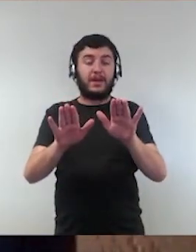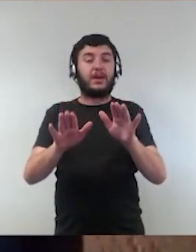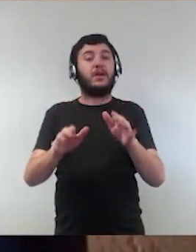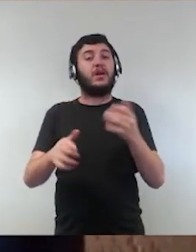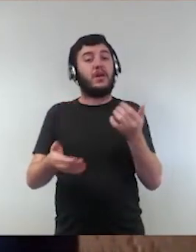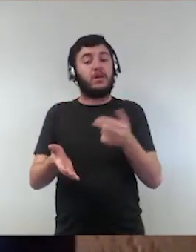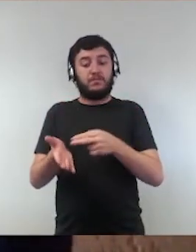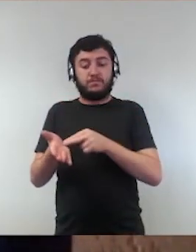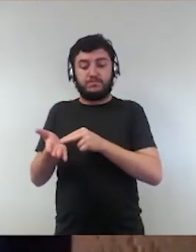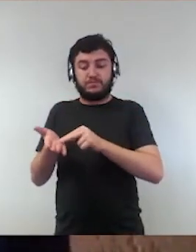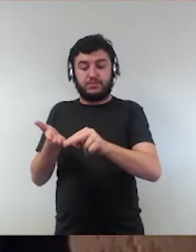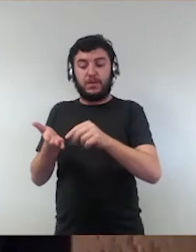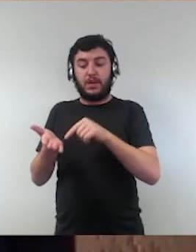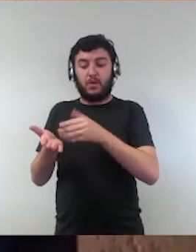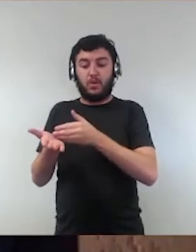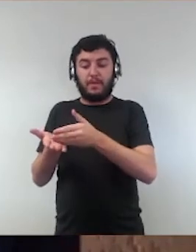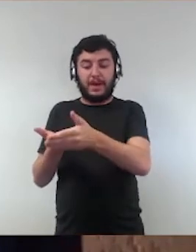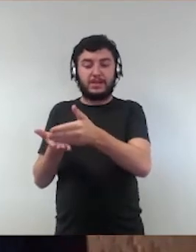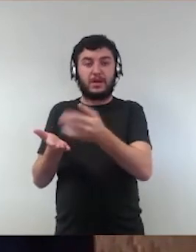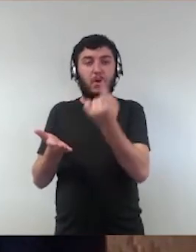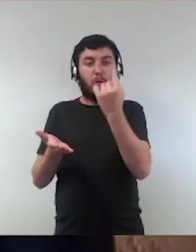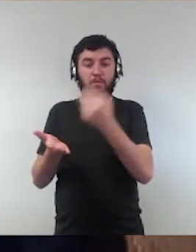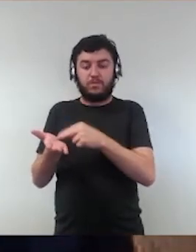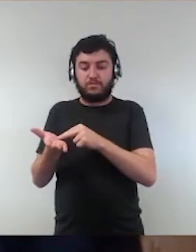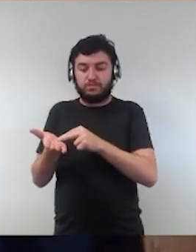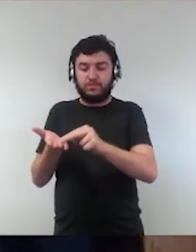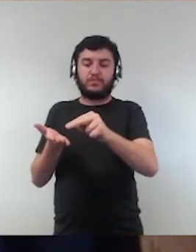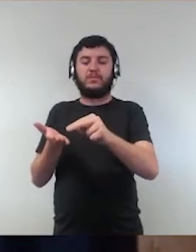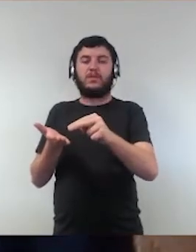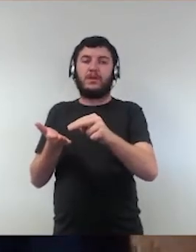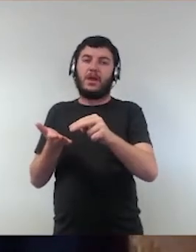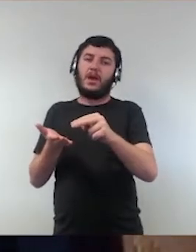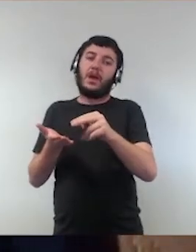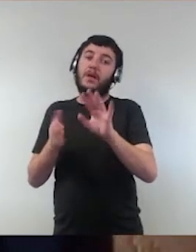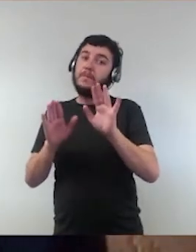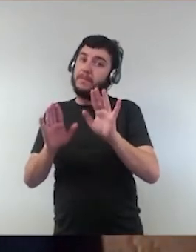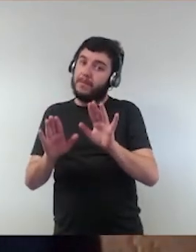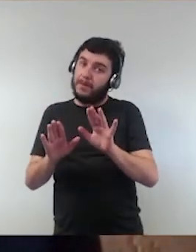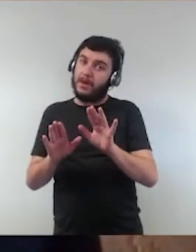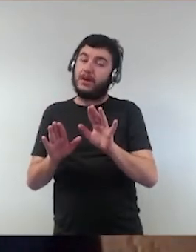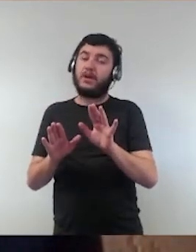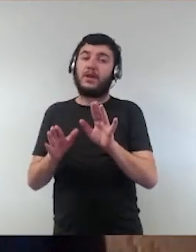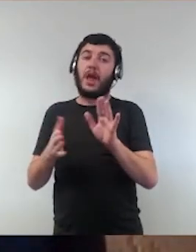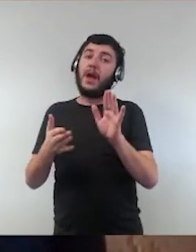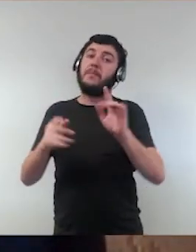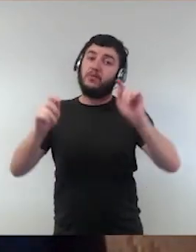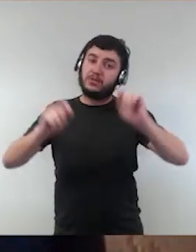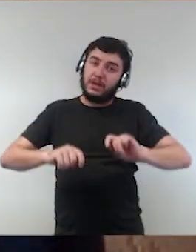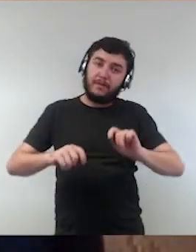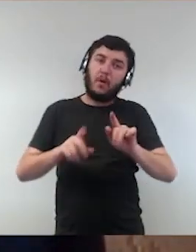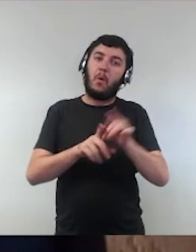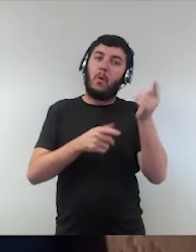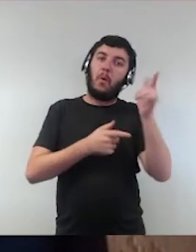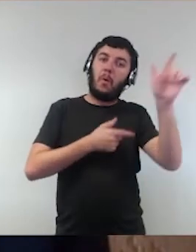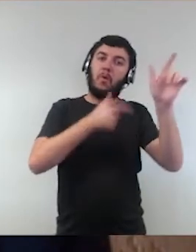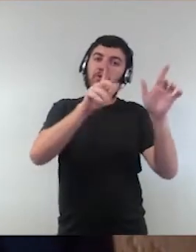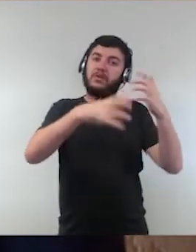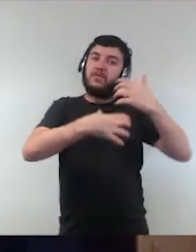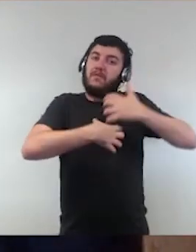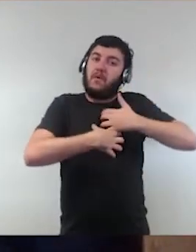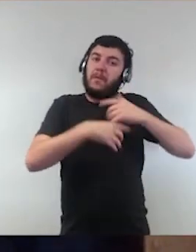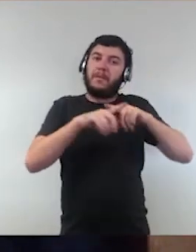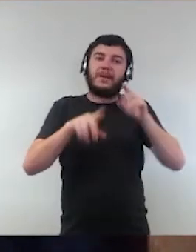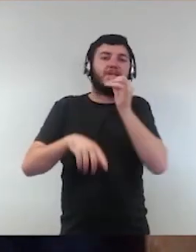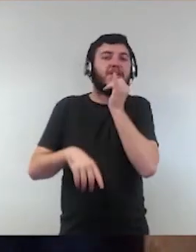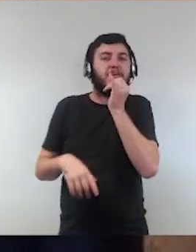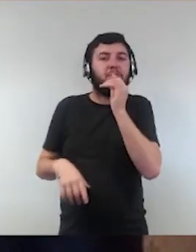a não ser que você faça. Bom, enfim, com exceções que talvez confirme a regra. Mas se você for ter um contador em